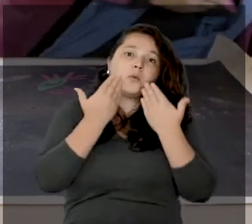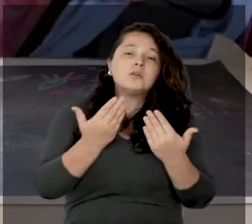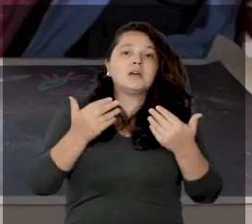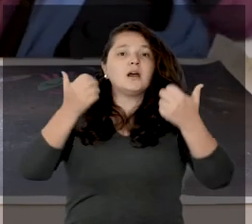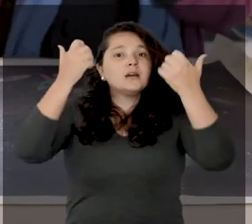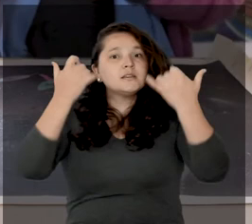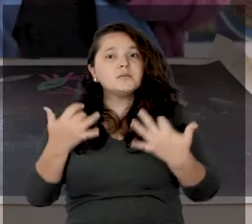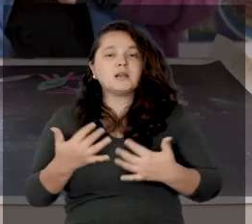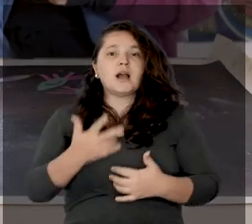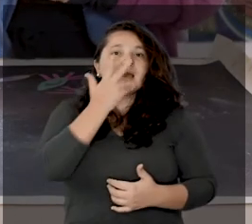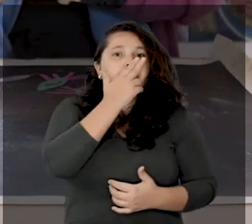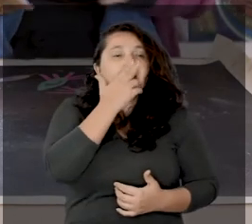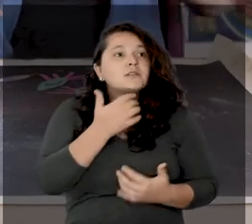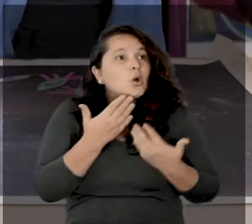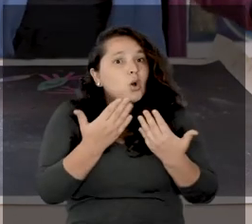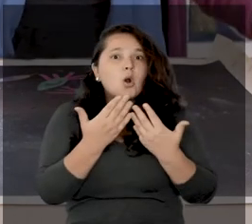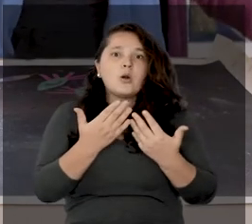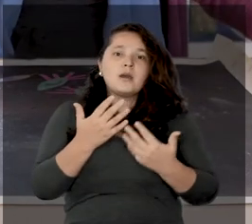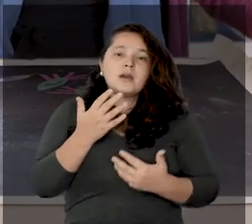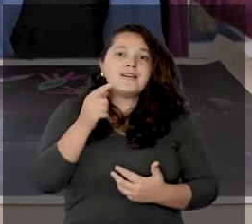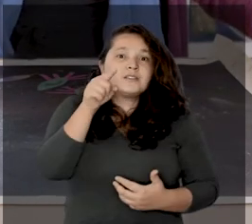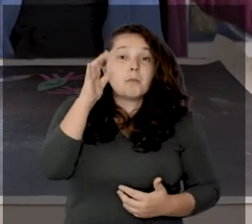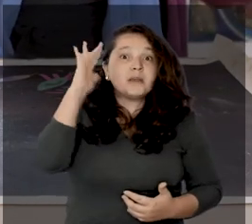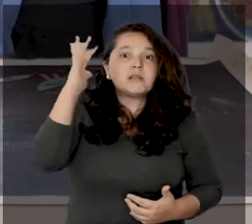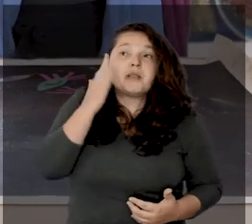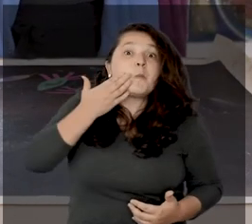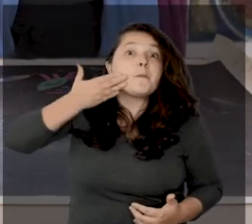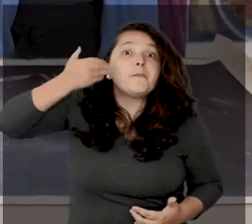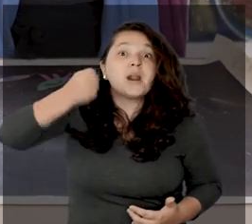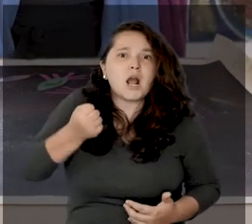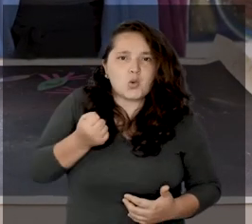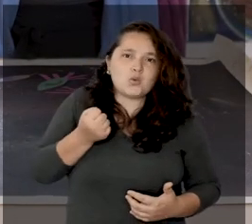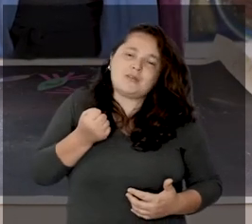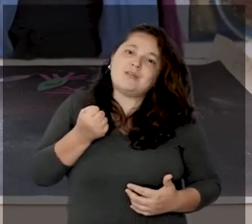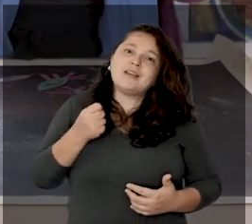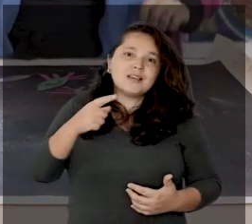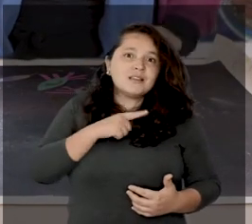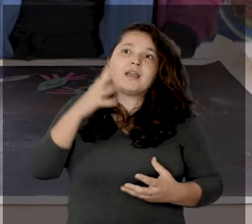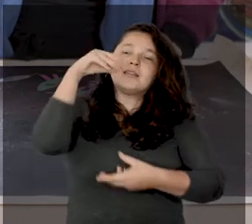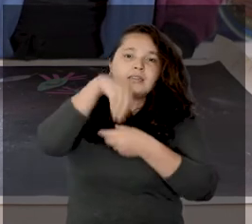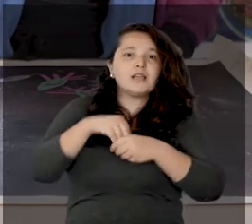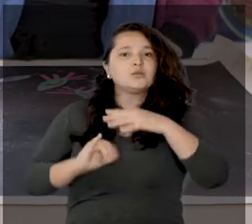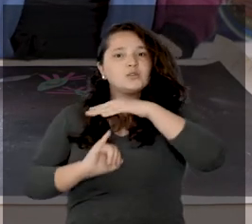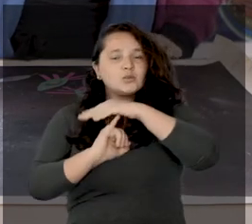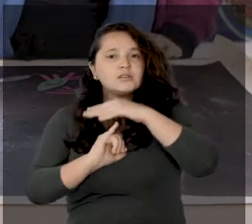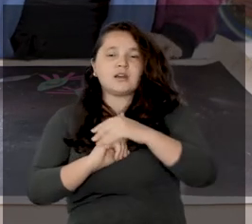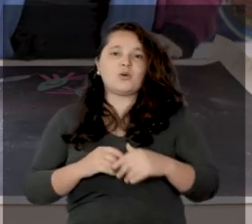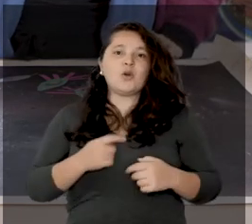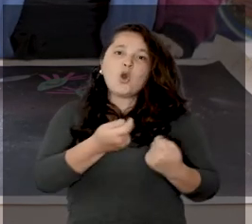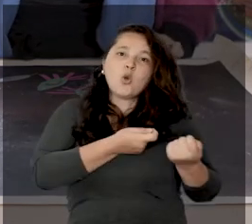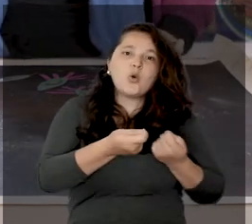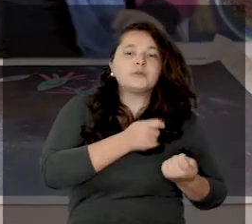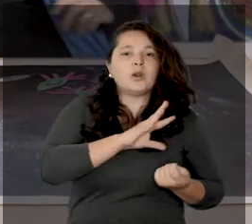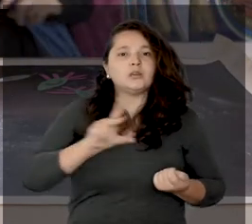mesmo esse pensamento branco que domina, né, ainda as instituições. Né, a nossa performação aqui na Pivô